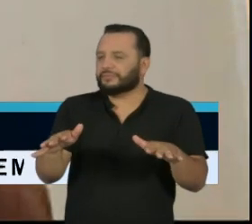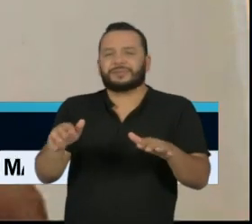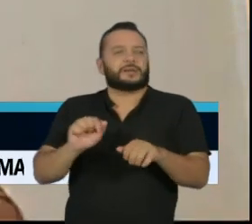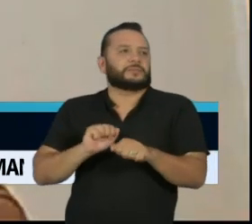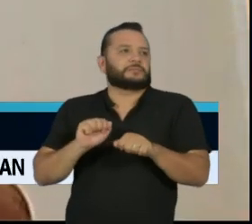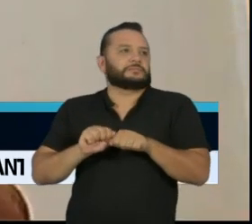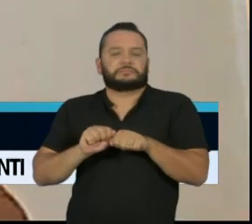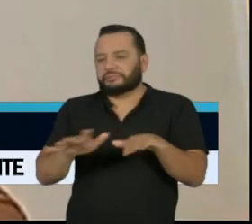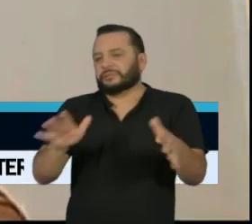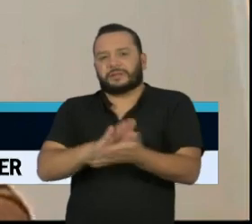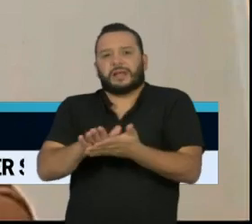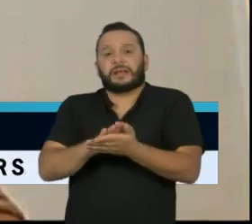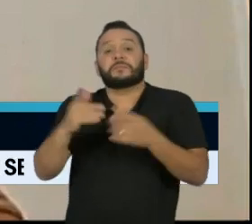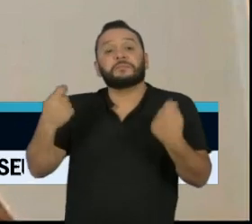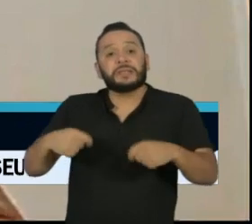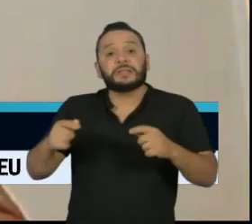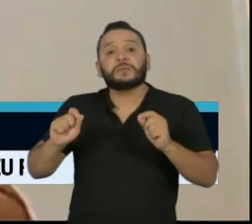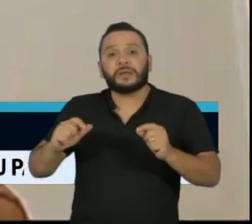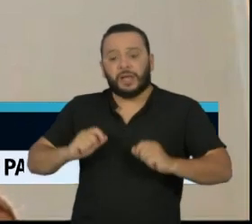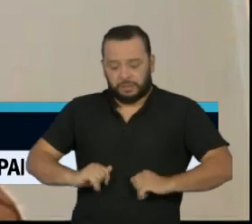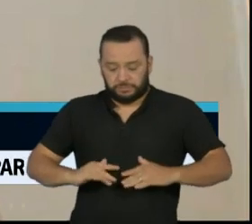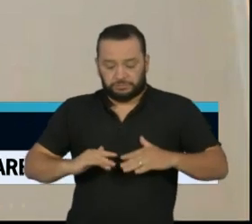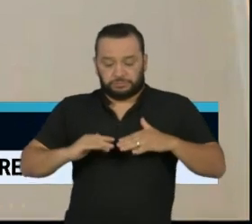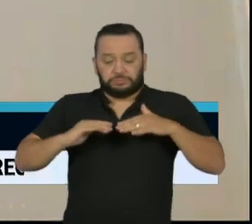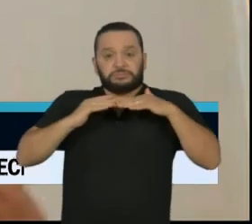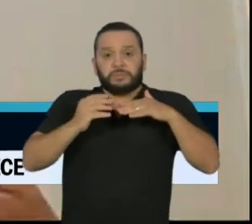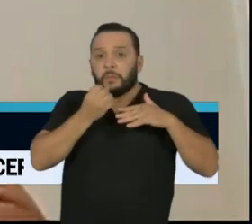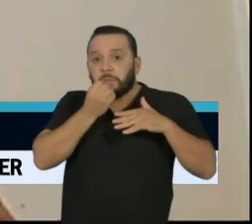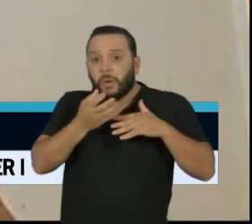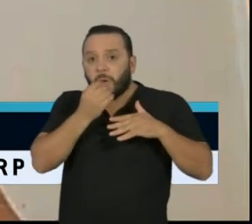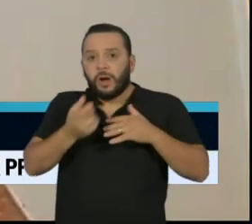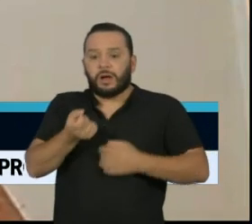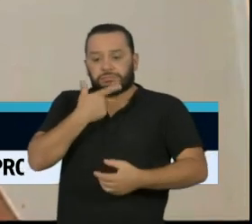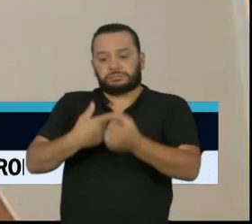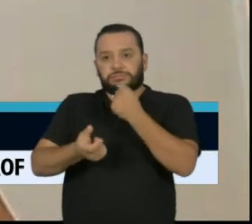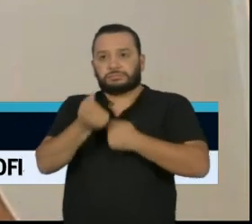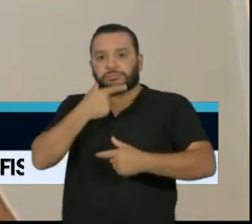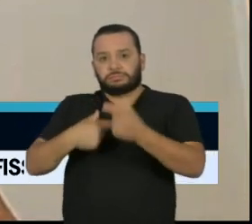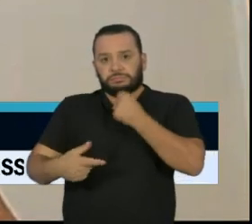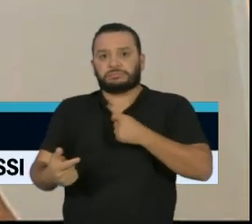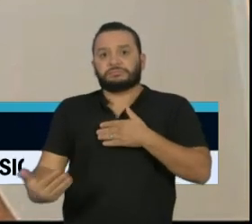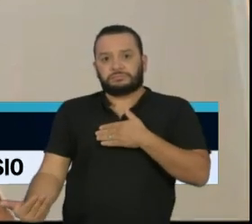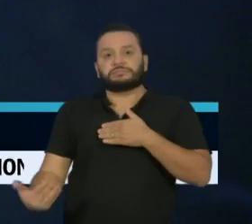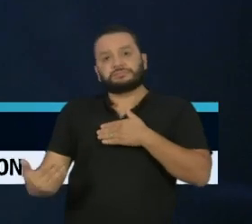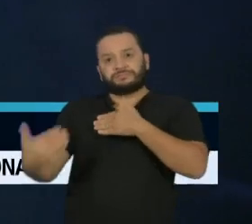é estar com a sua imunidade boa. E o uso dos antirretrovirais é o que garante isso.